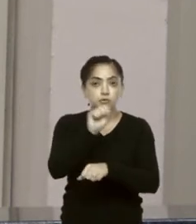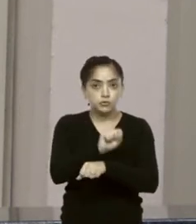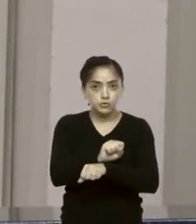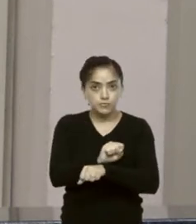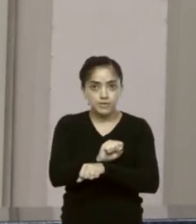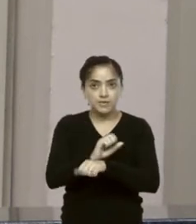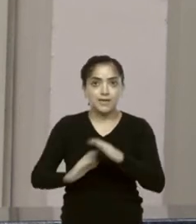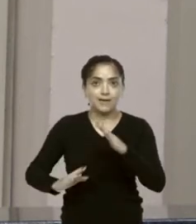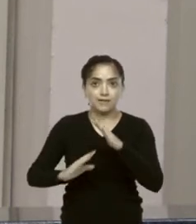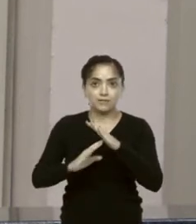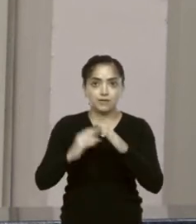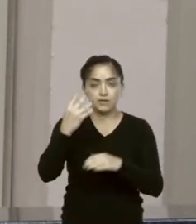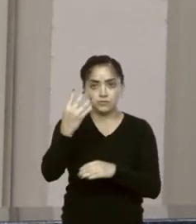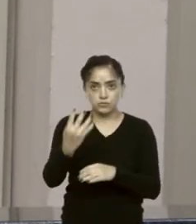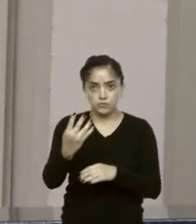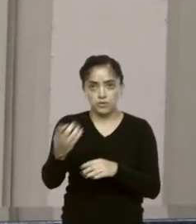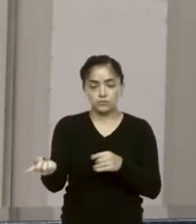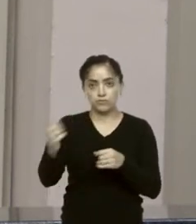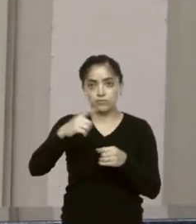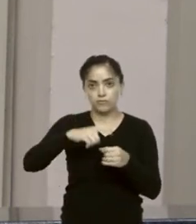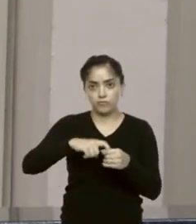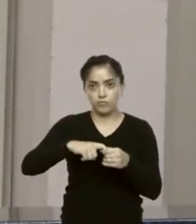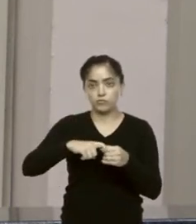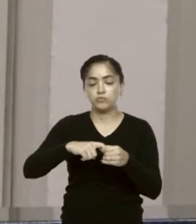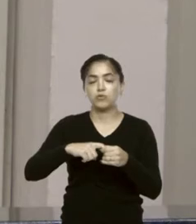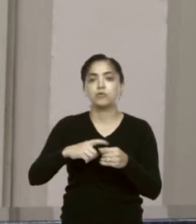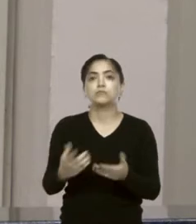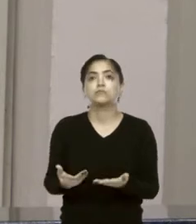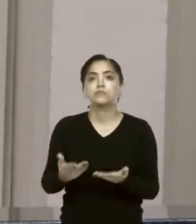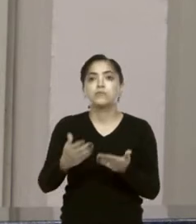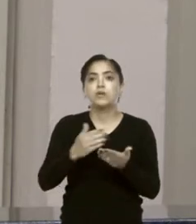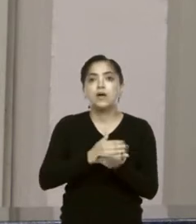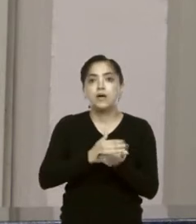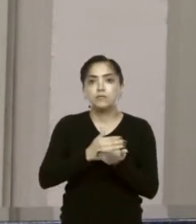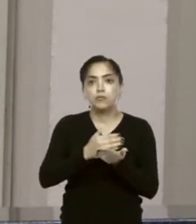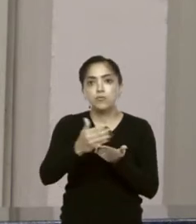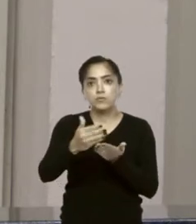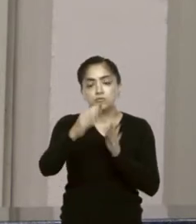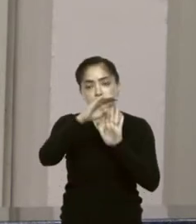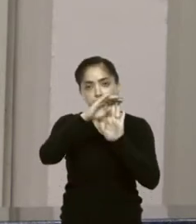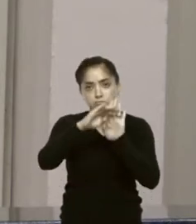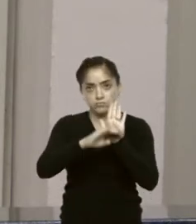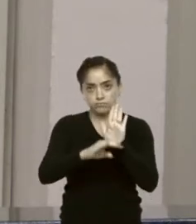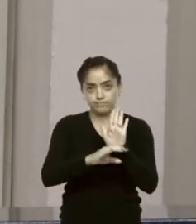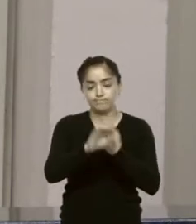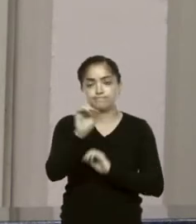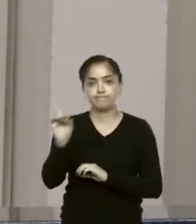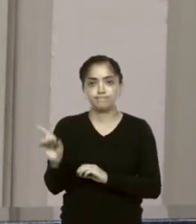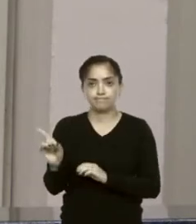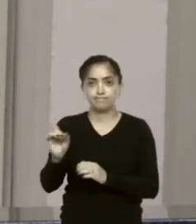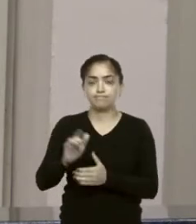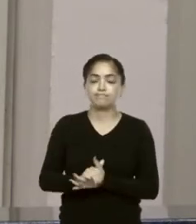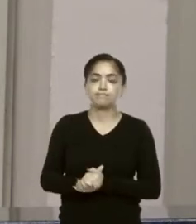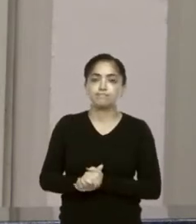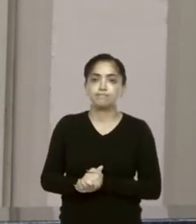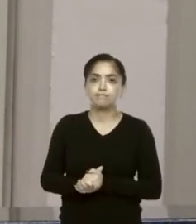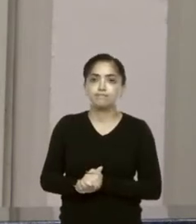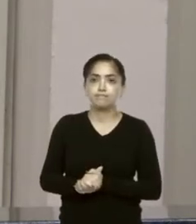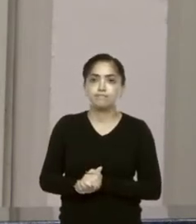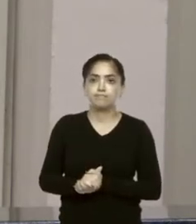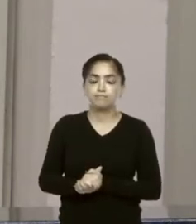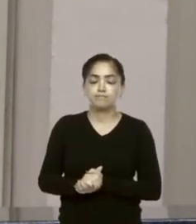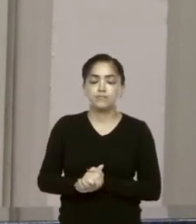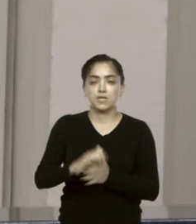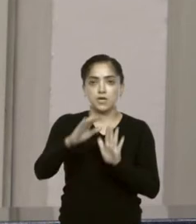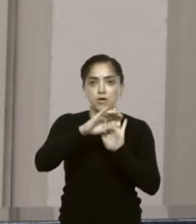até às 16 horas. Reaberta a sessão, o senhor presidente adentrou no próximo horário. Ordem